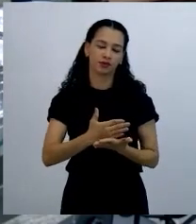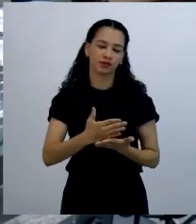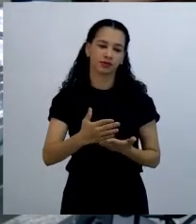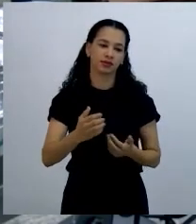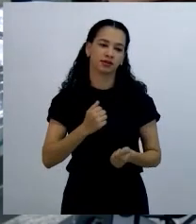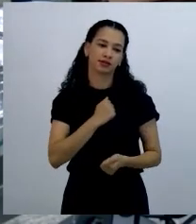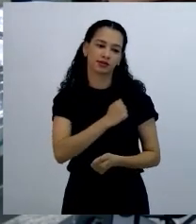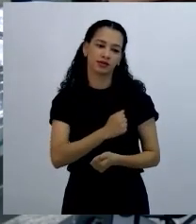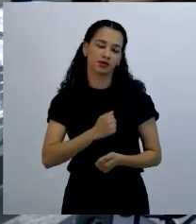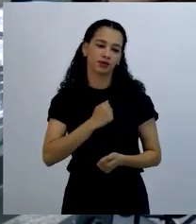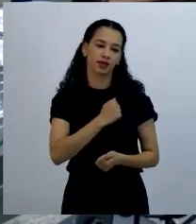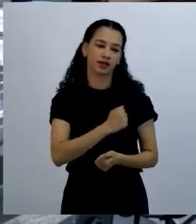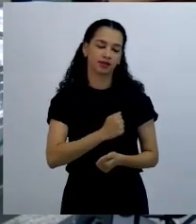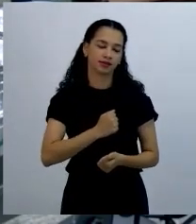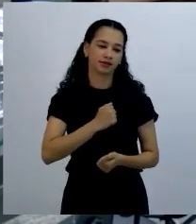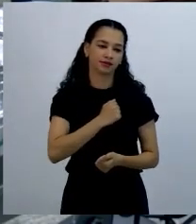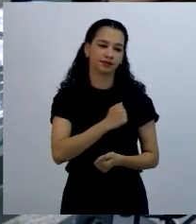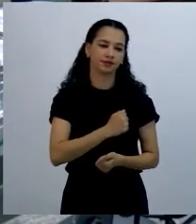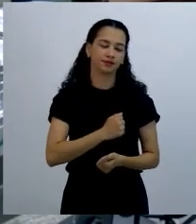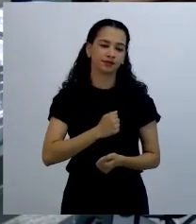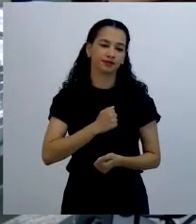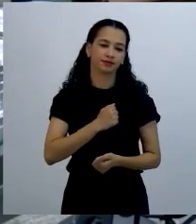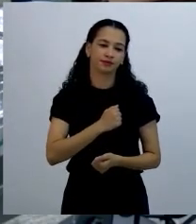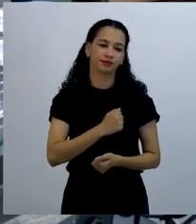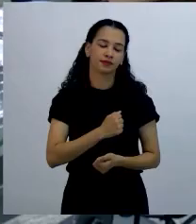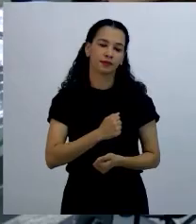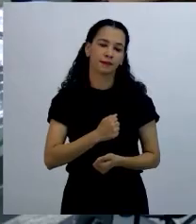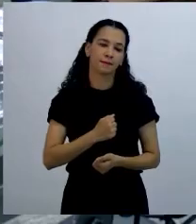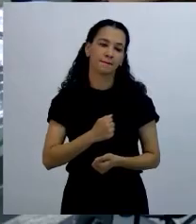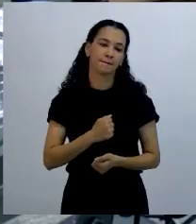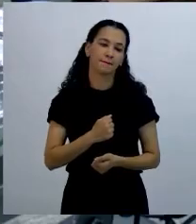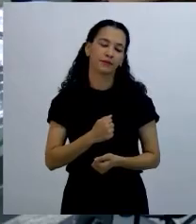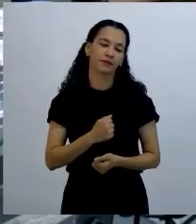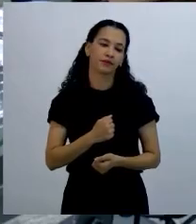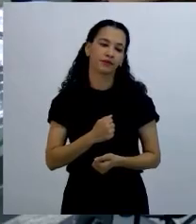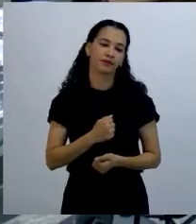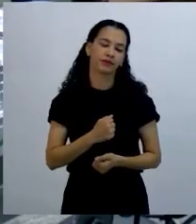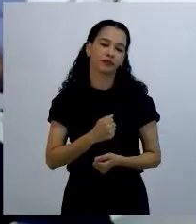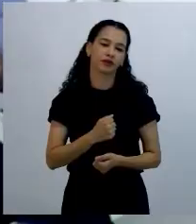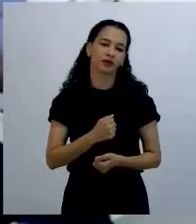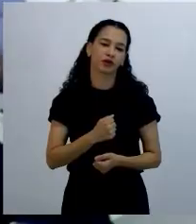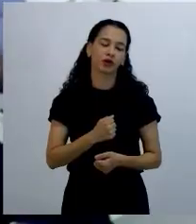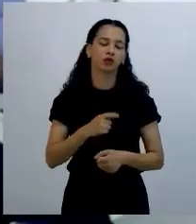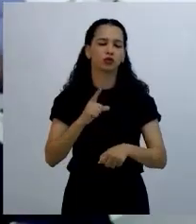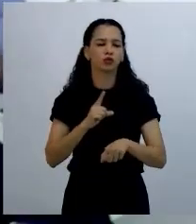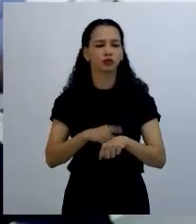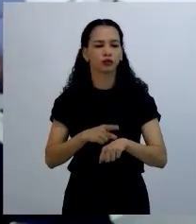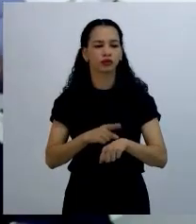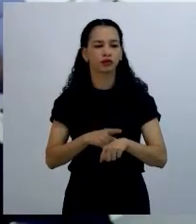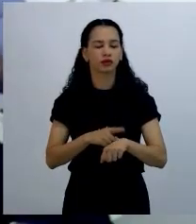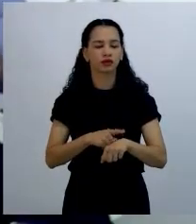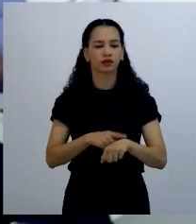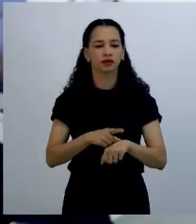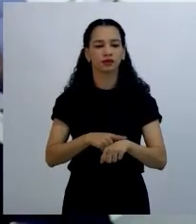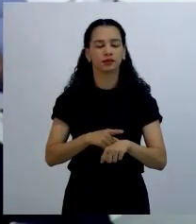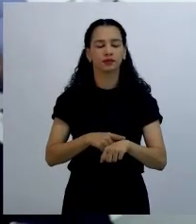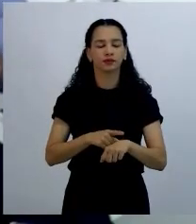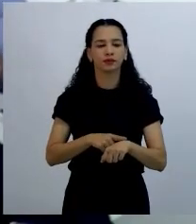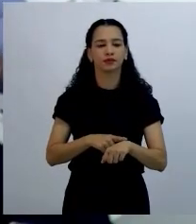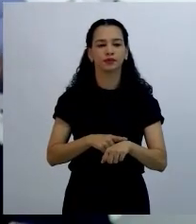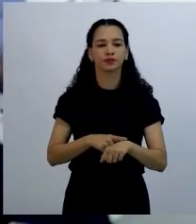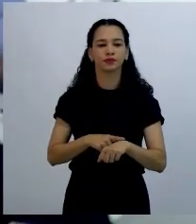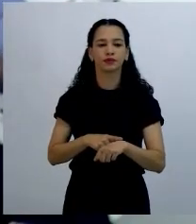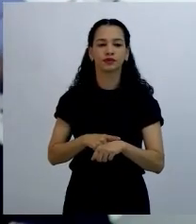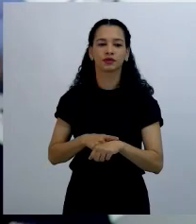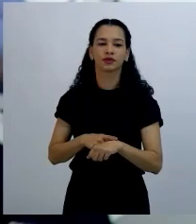coisa Pode parecer estranho mas uma das características deste tempo é exatamente a